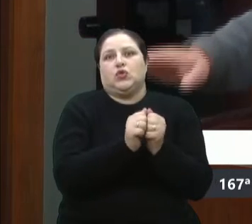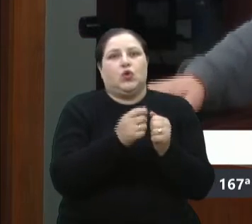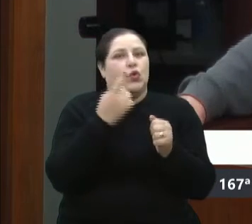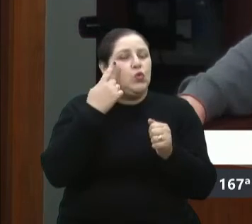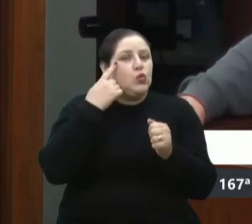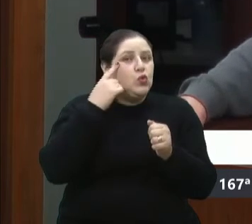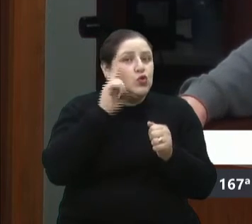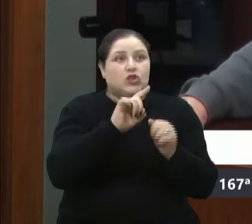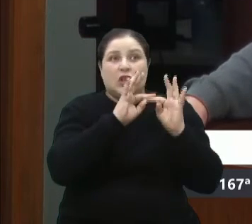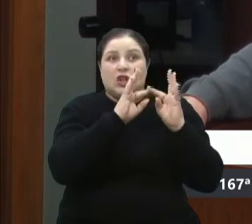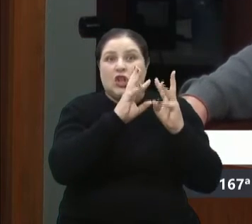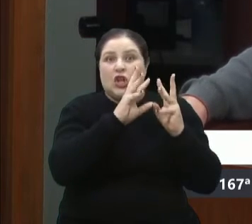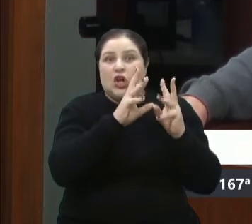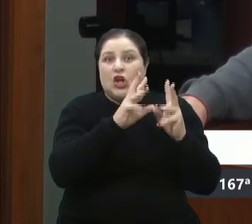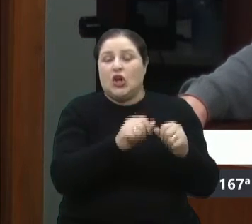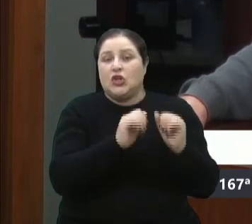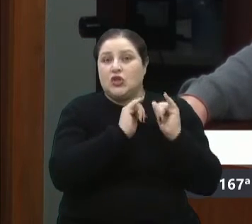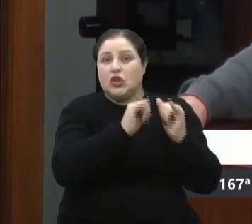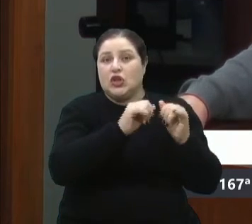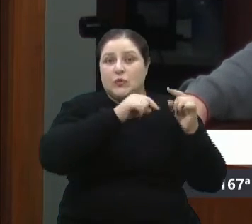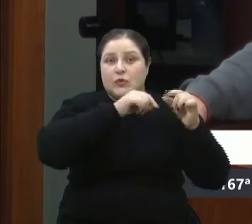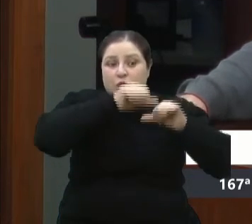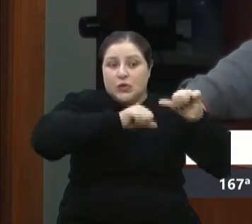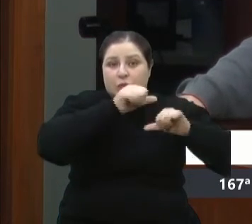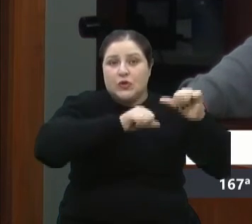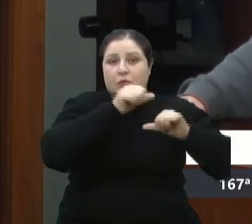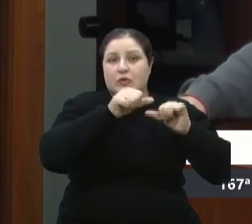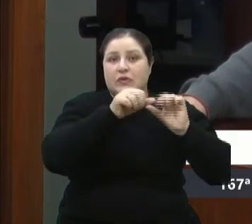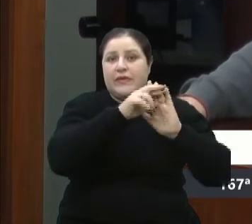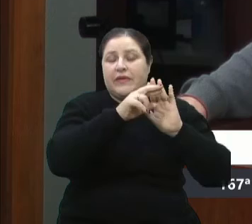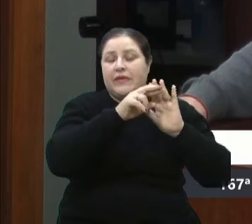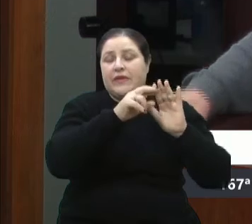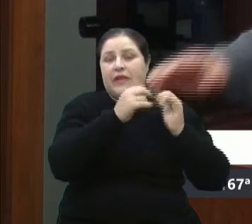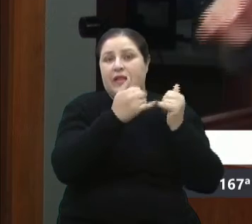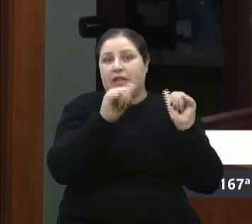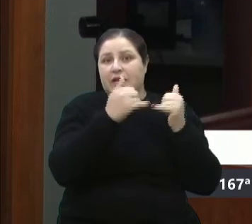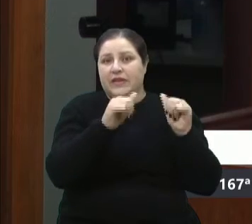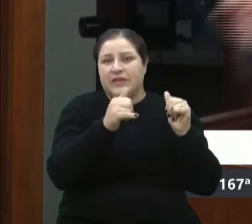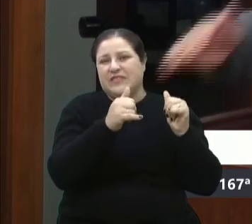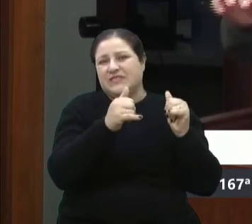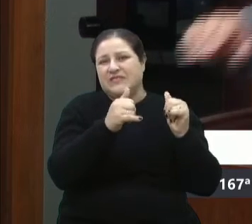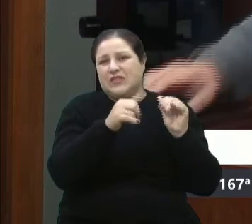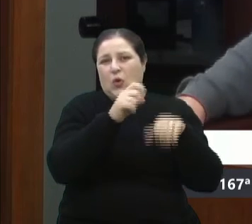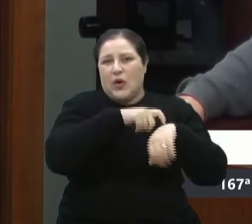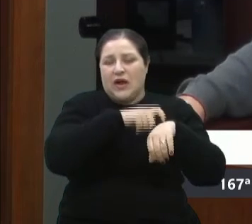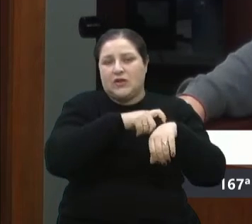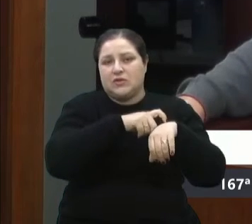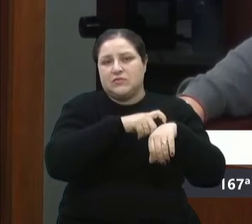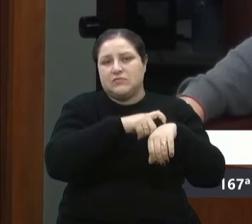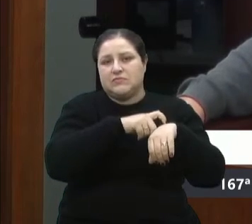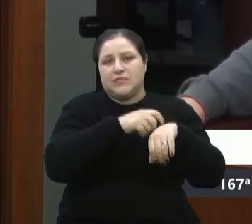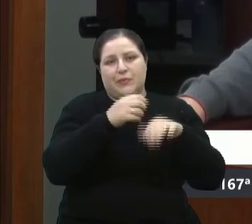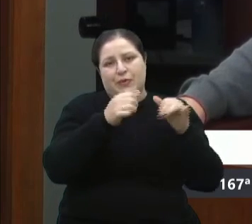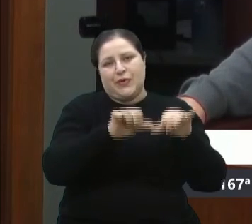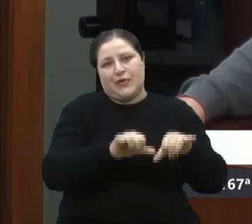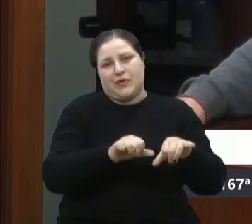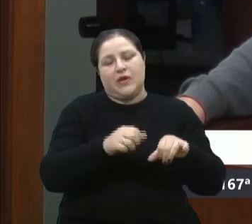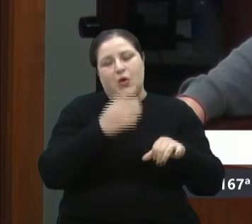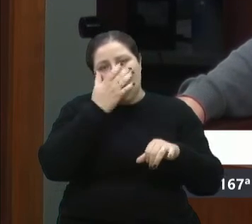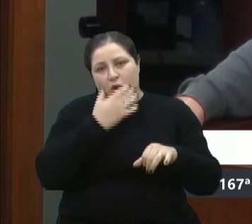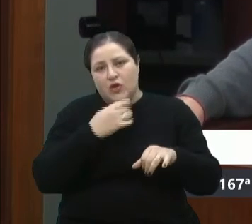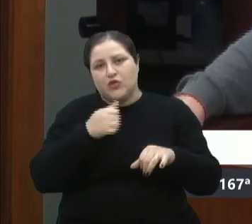impacto saiu. Não, aquele impacto parece que piora. Eu acho que pode fazer um ônibus, uma linha,